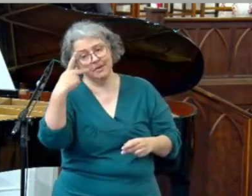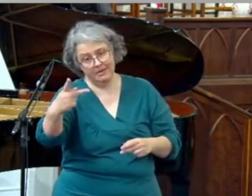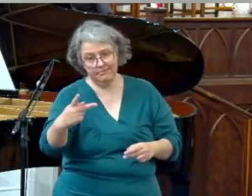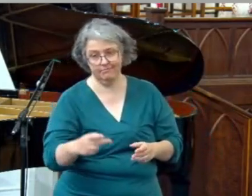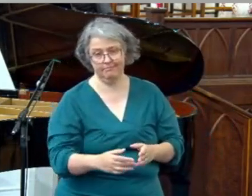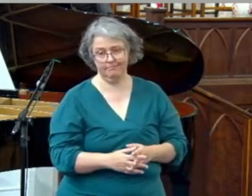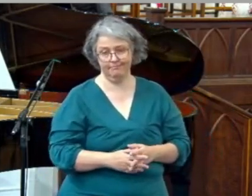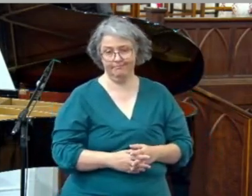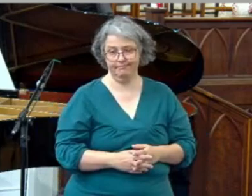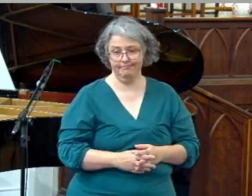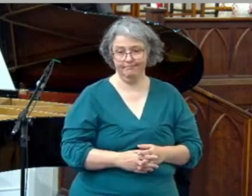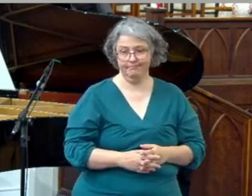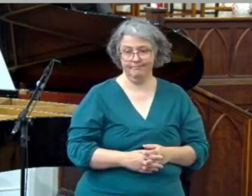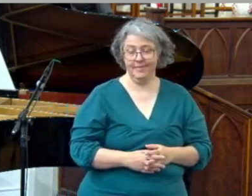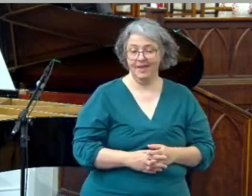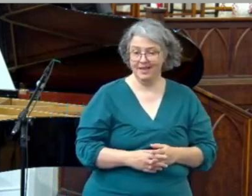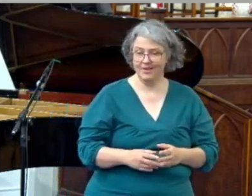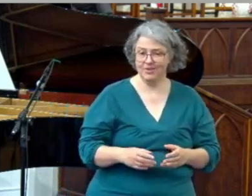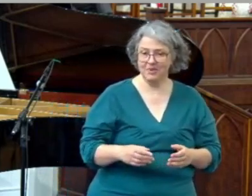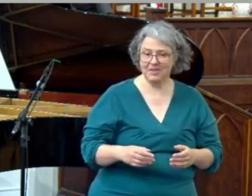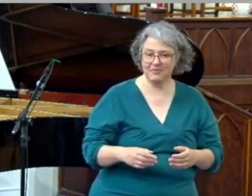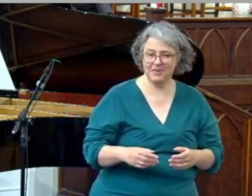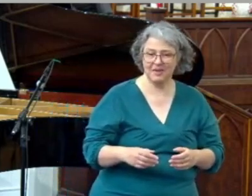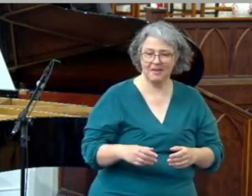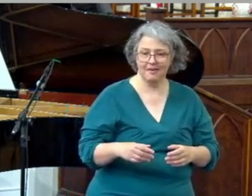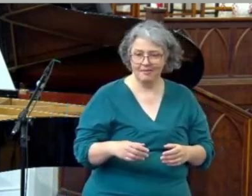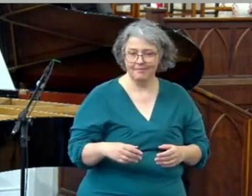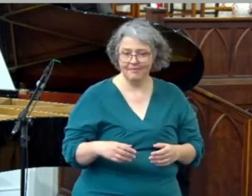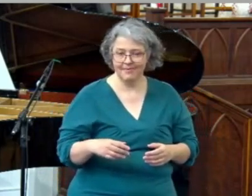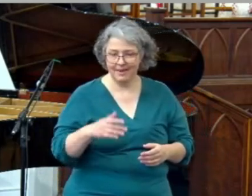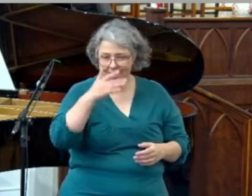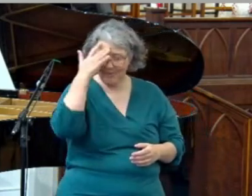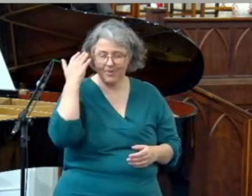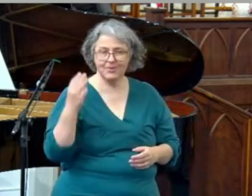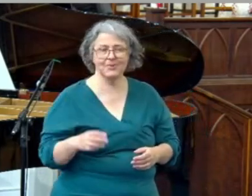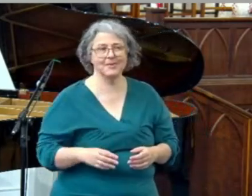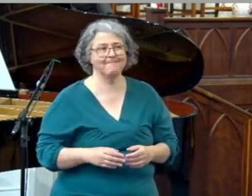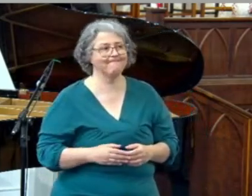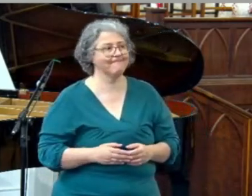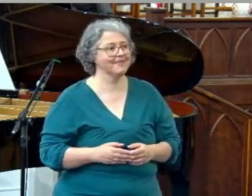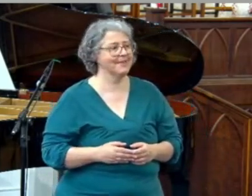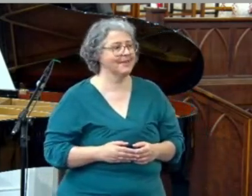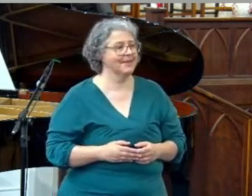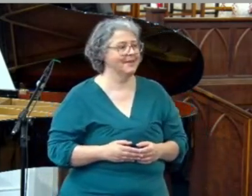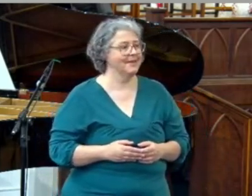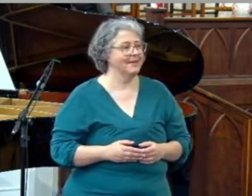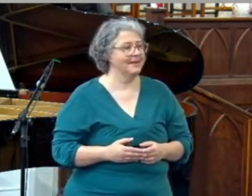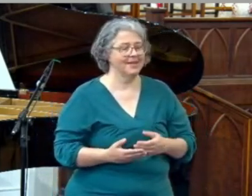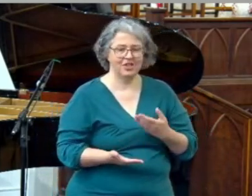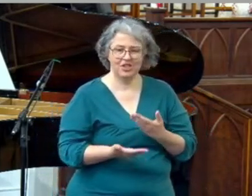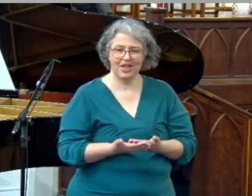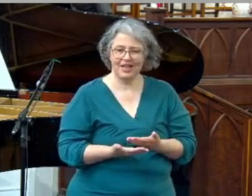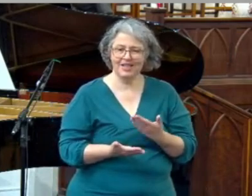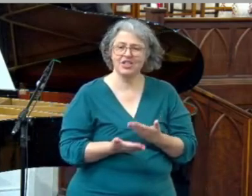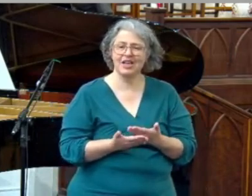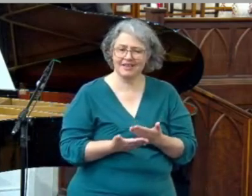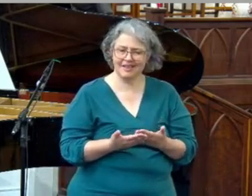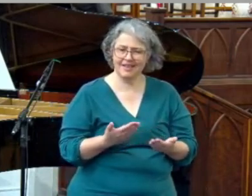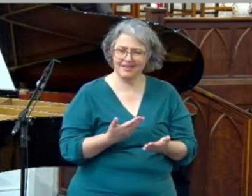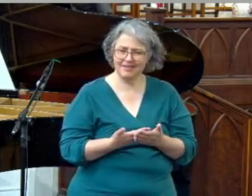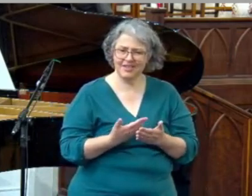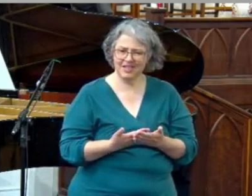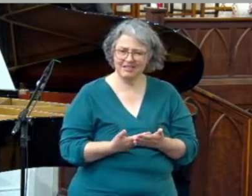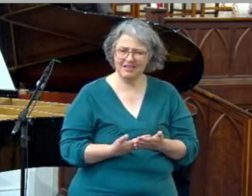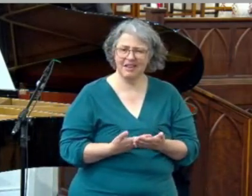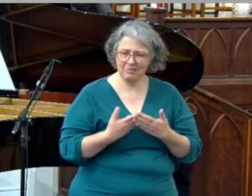empurrar o Evangelho goela abaixo, sendo bem claro. Muitas vezes nós queremos